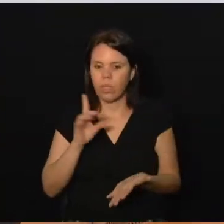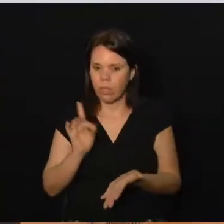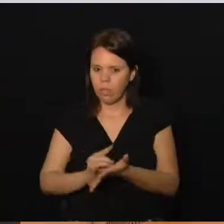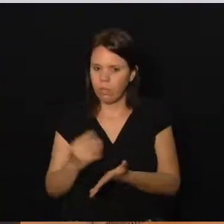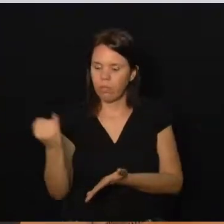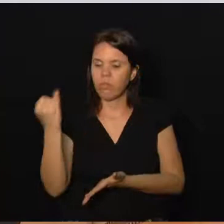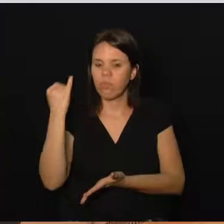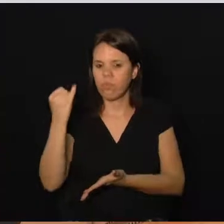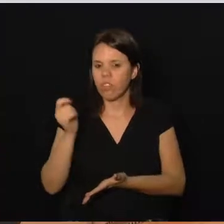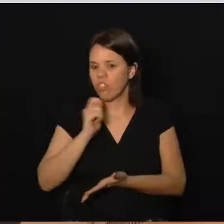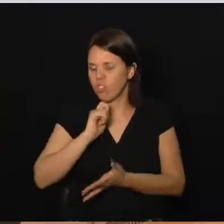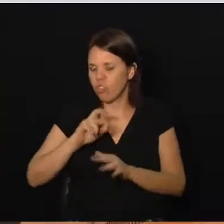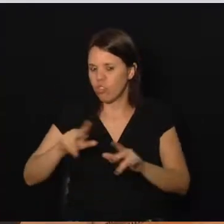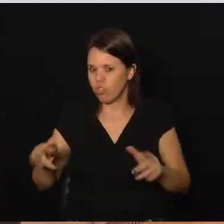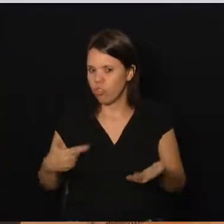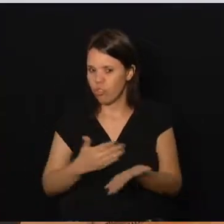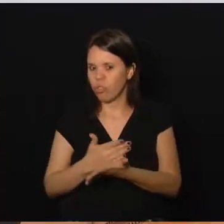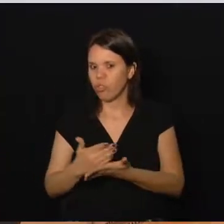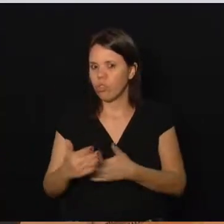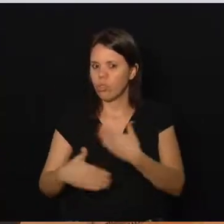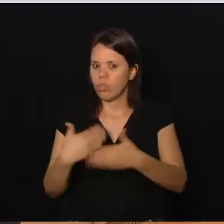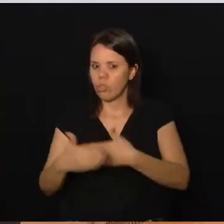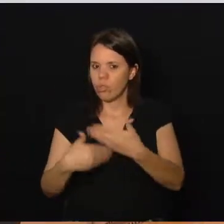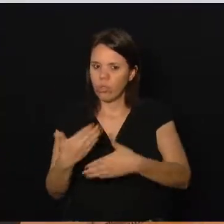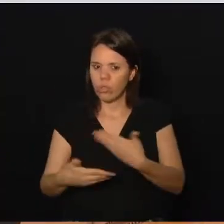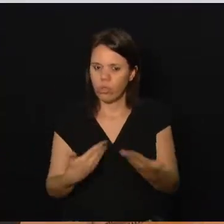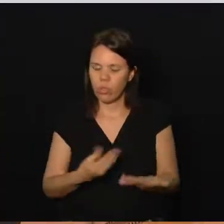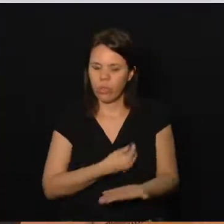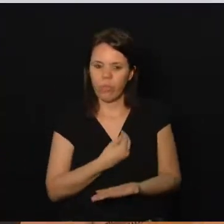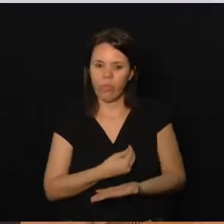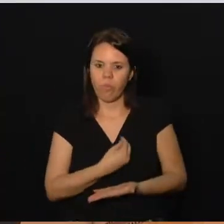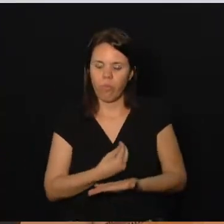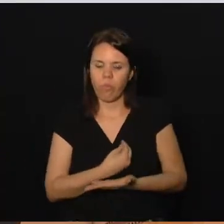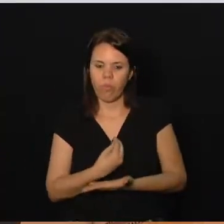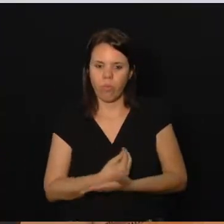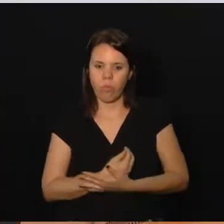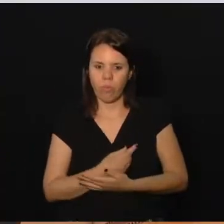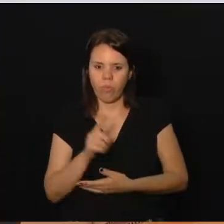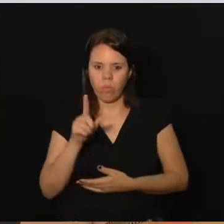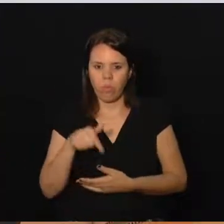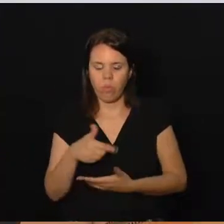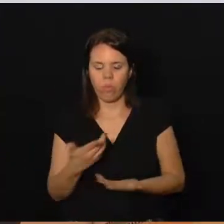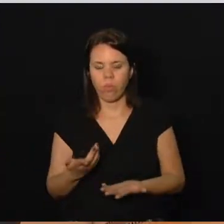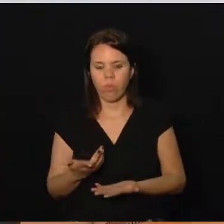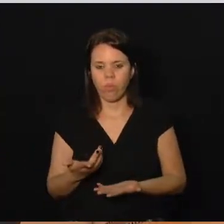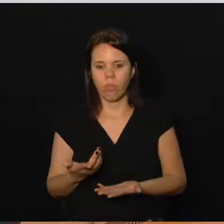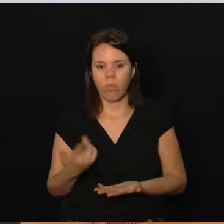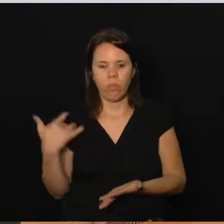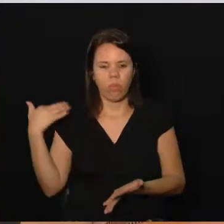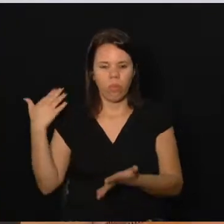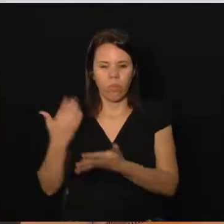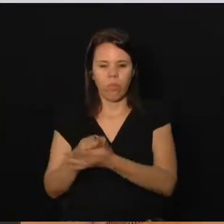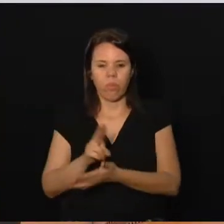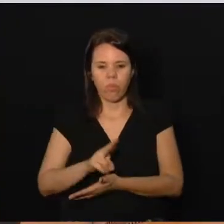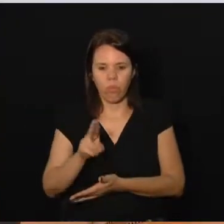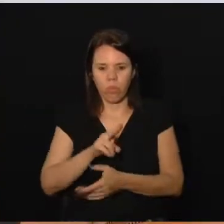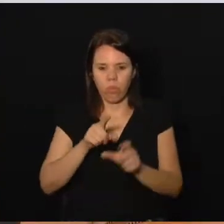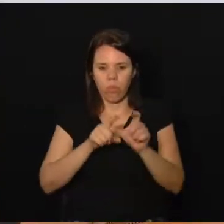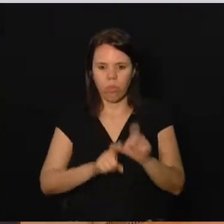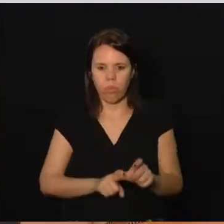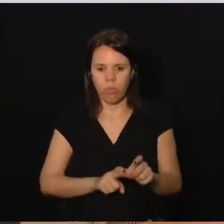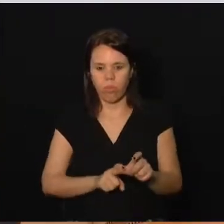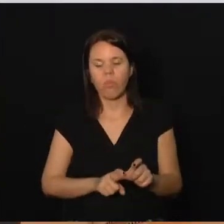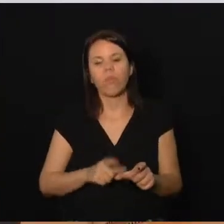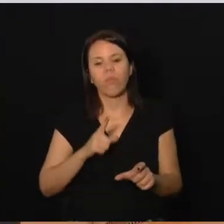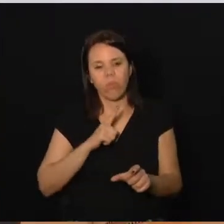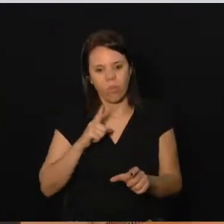a droga ela iniciou num processo de desenvolvimento na vida. Então, essa história, esse uso, essa dependência, ela está